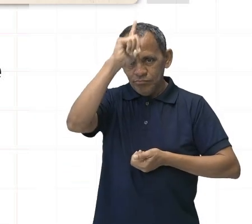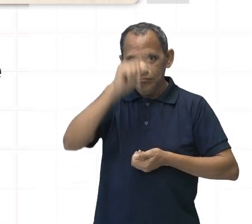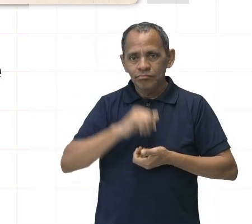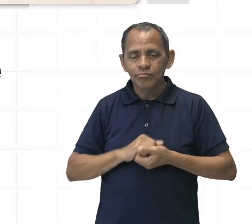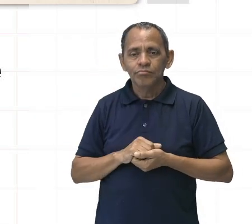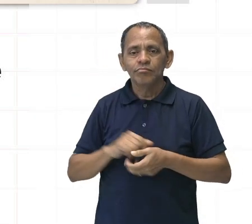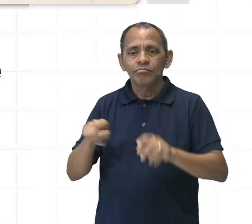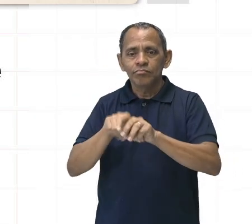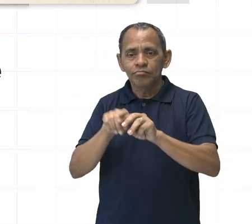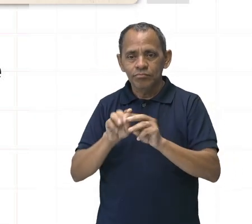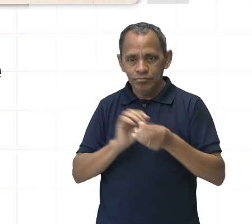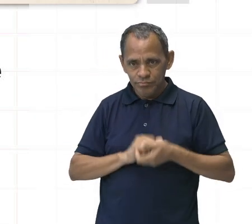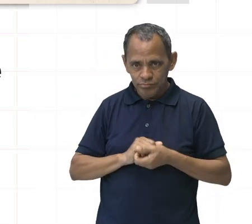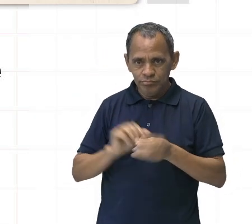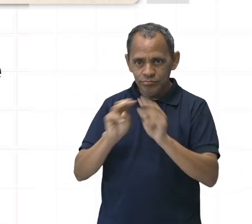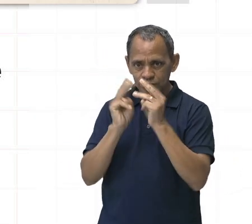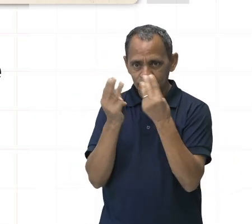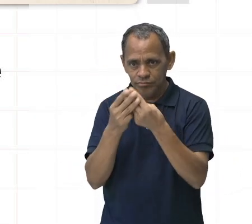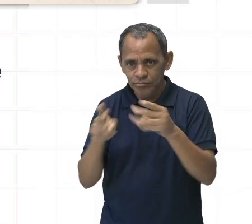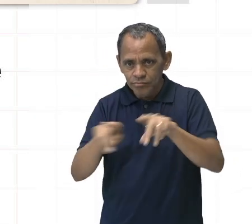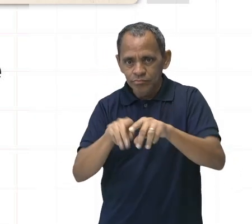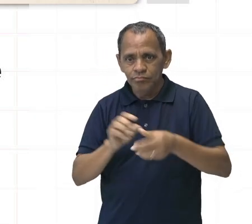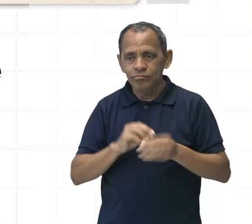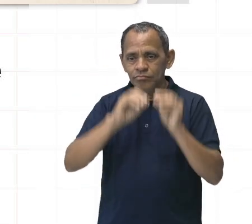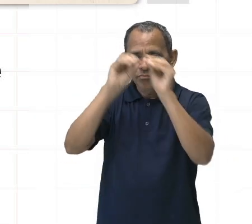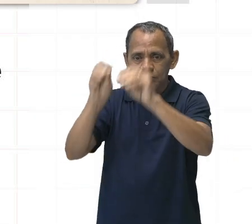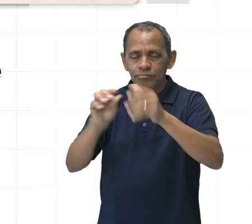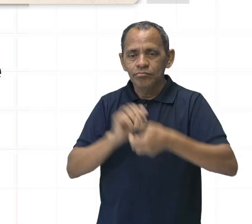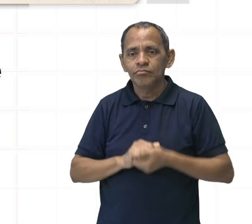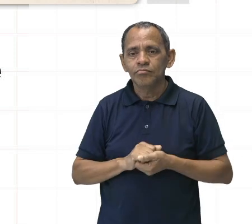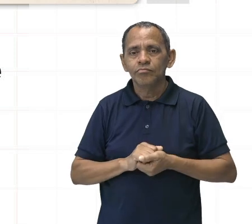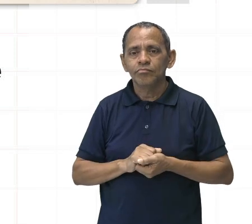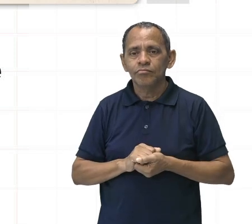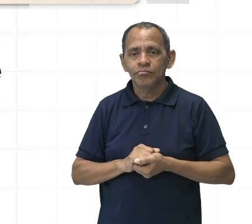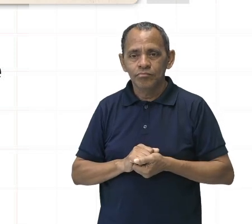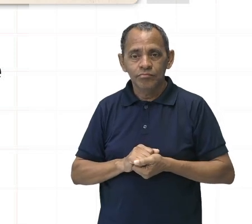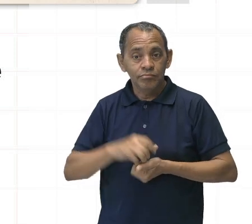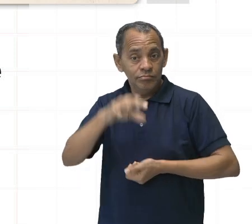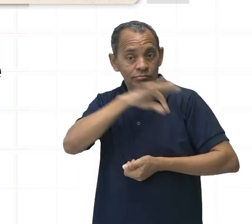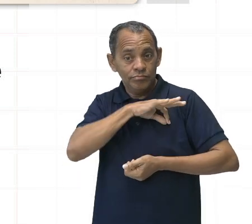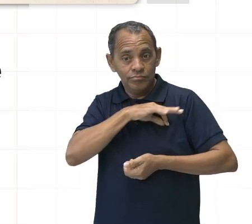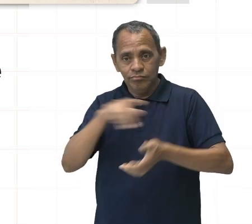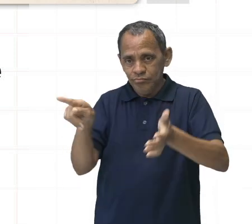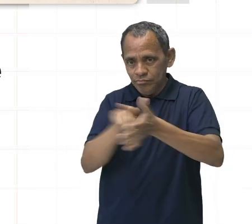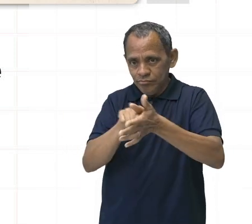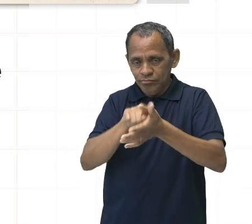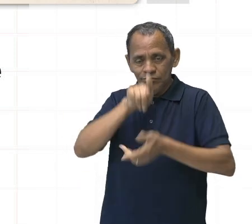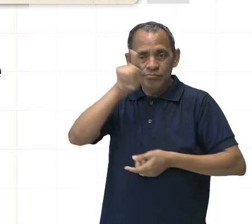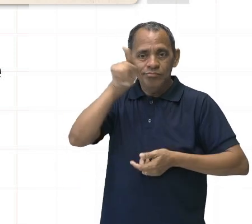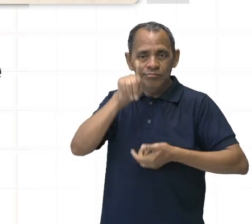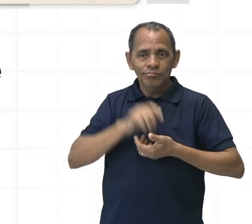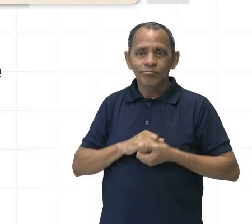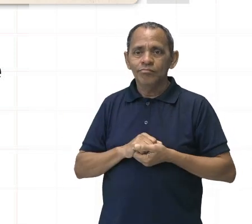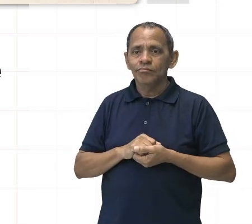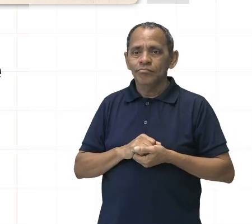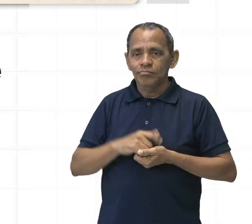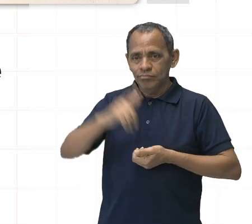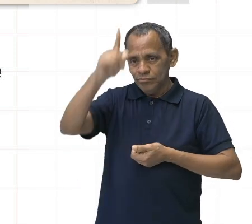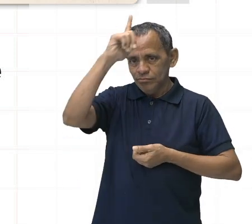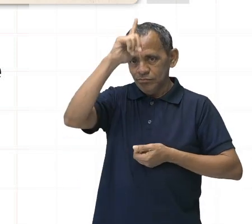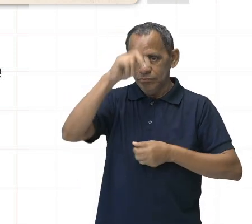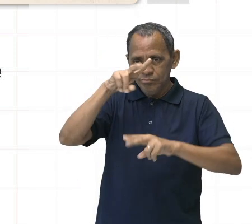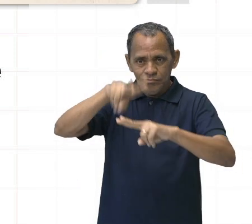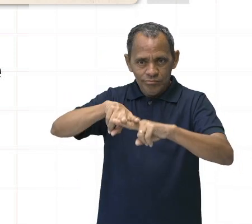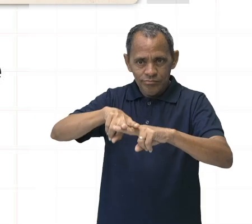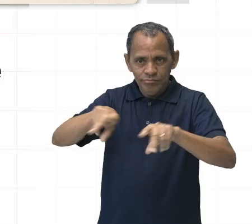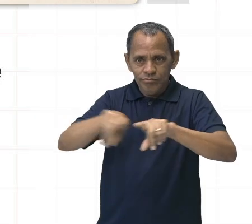era alemã e judia, foi enviada para a Gestapo, e lá ela acabou tendo filho de Luiz Carlos